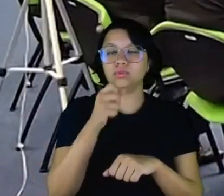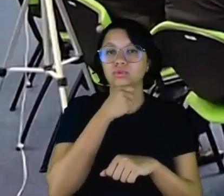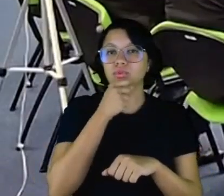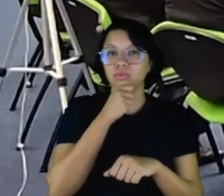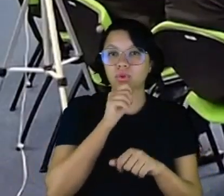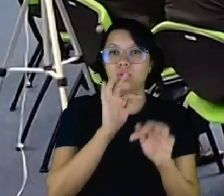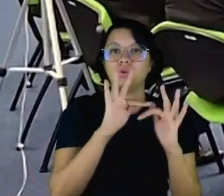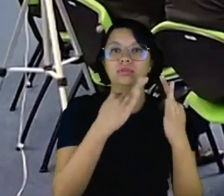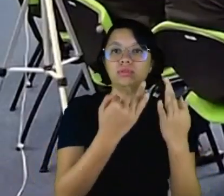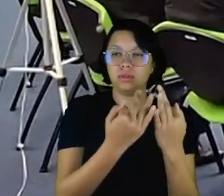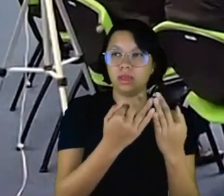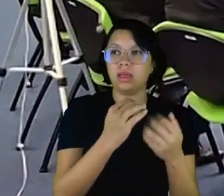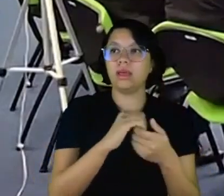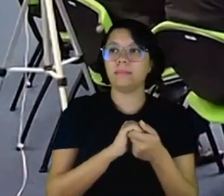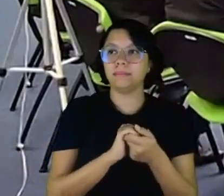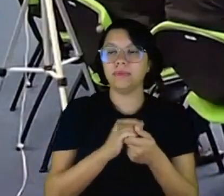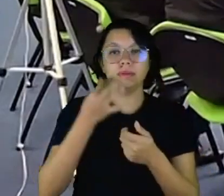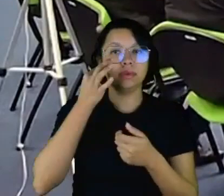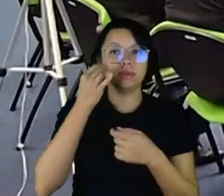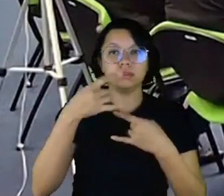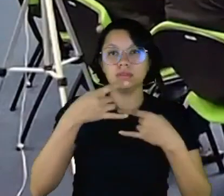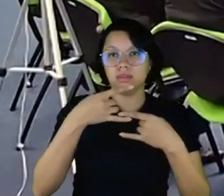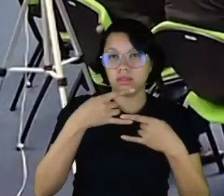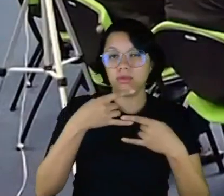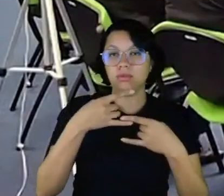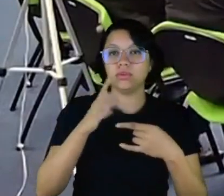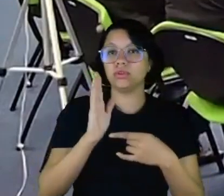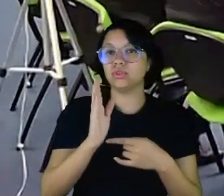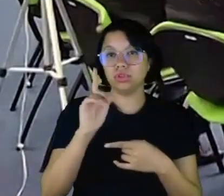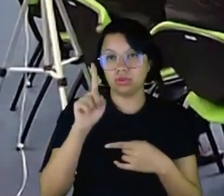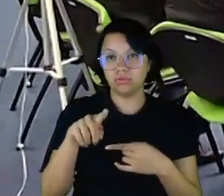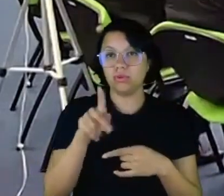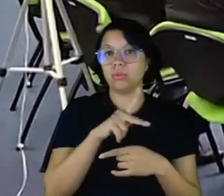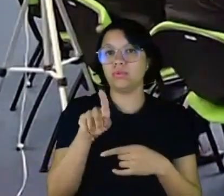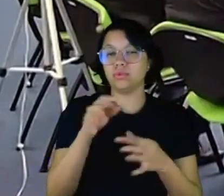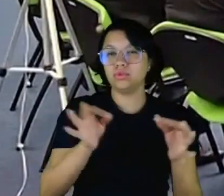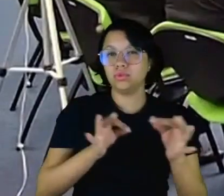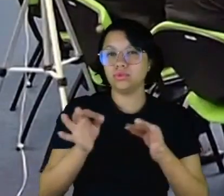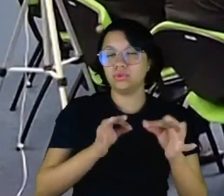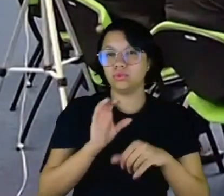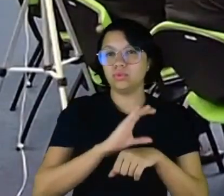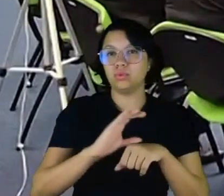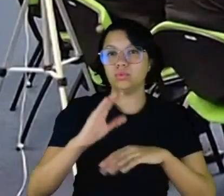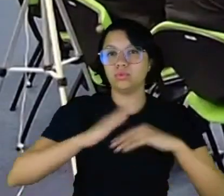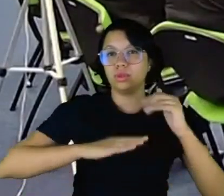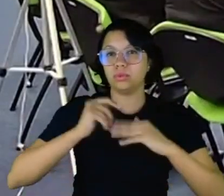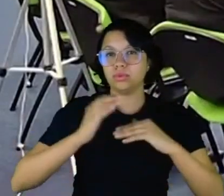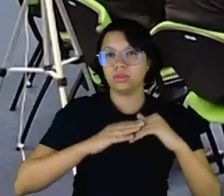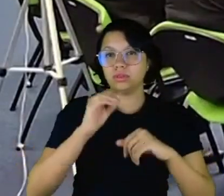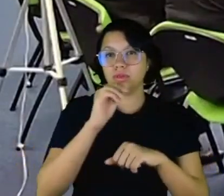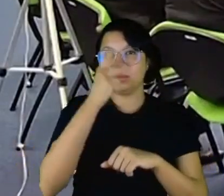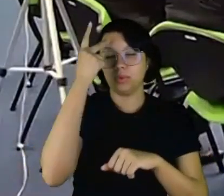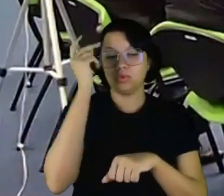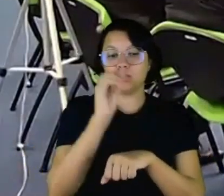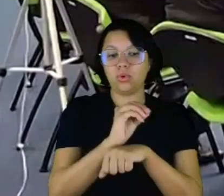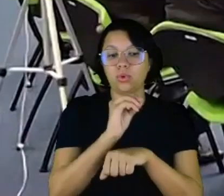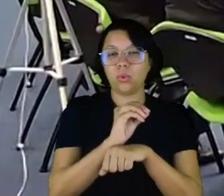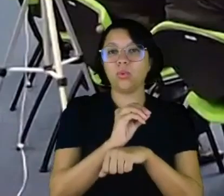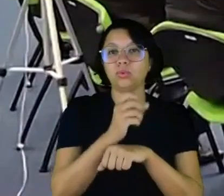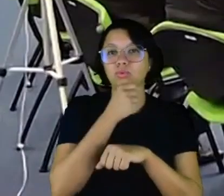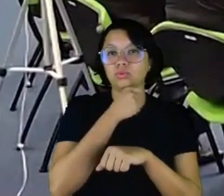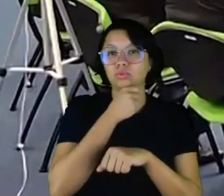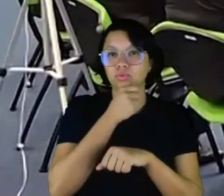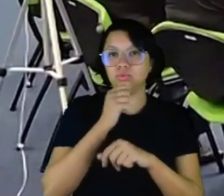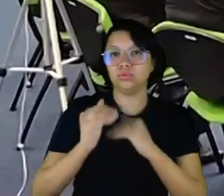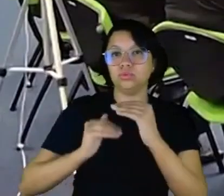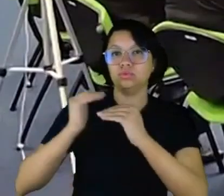profissionais nas modalidades presencial e online. Já atuou como docente e coordenadora do curso de capacitação para cuidadores de idosos na Rede de